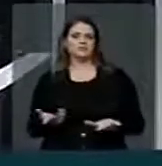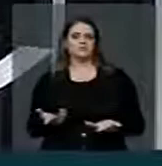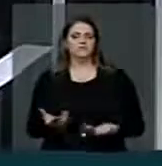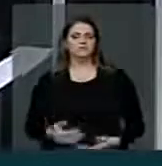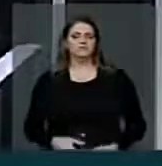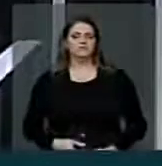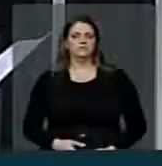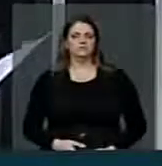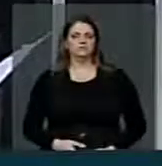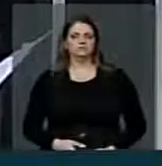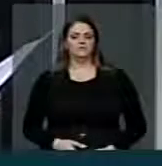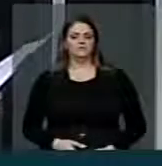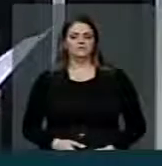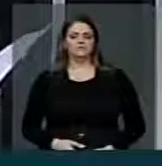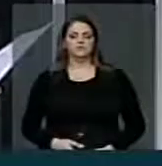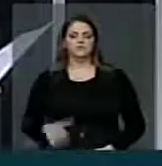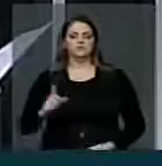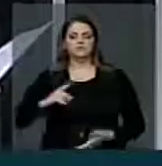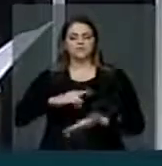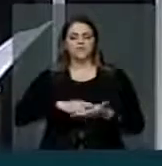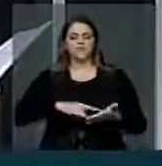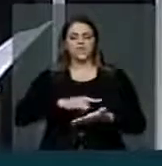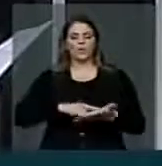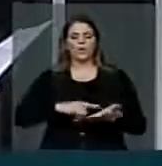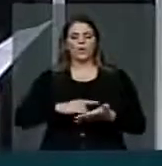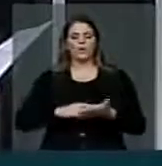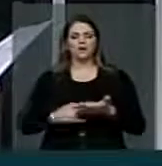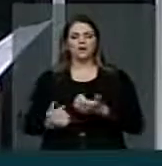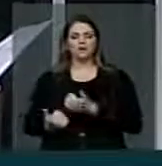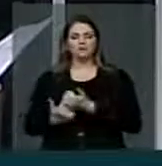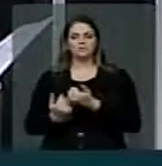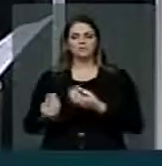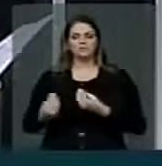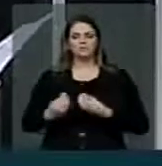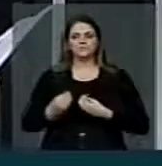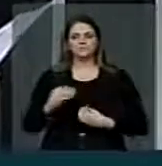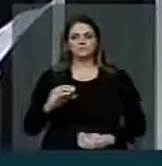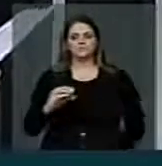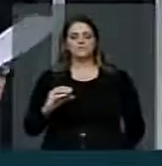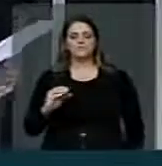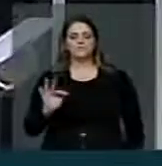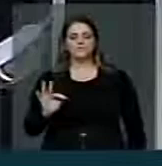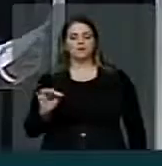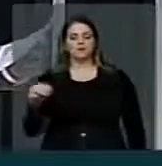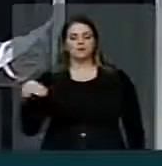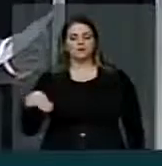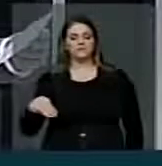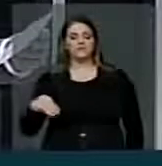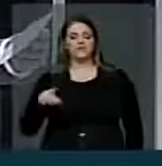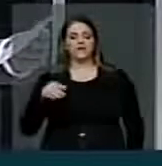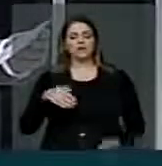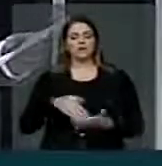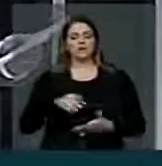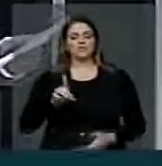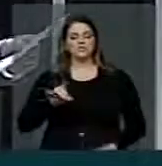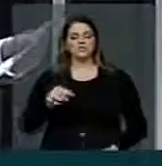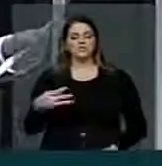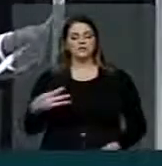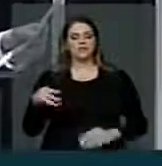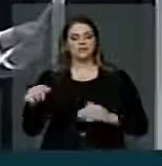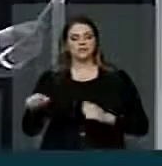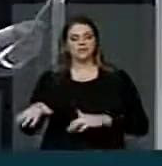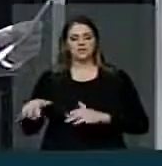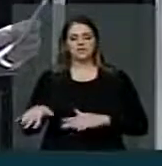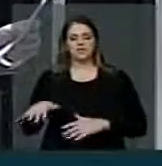nas instituições, estou aqui com um documento que minha assessoria pegou do Conselho Federal de Medicina, até o dia 3 de setembro, o